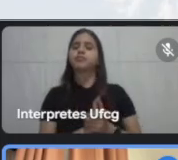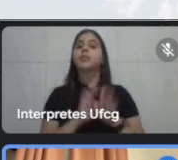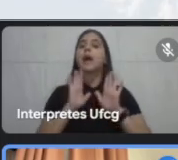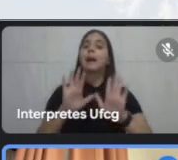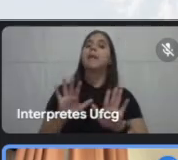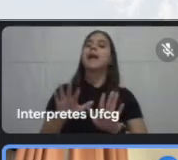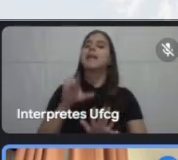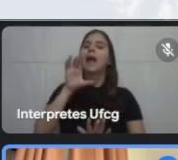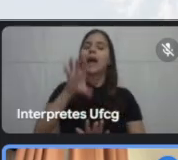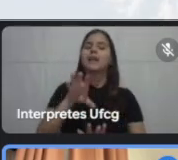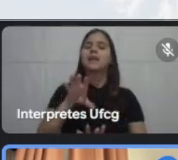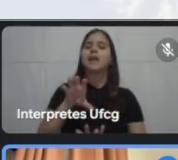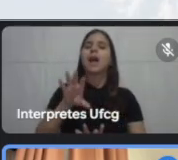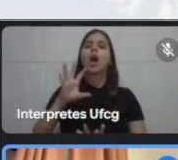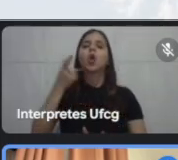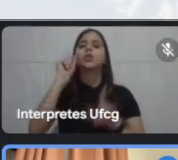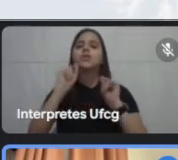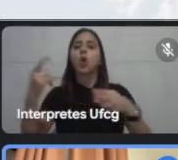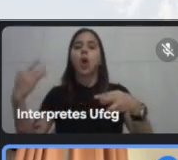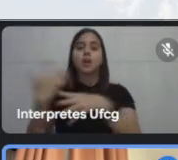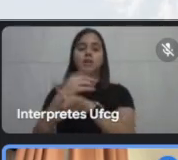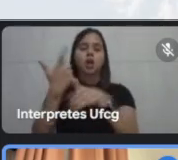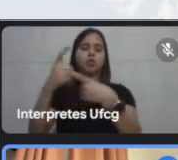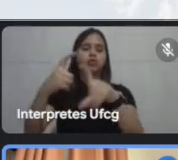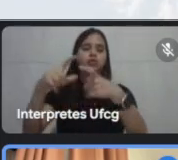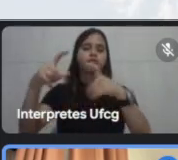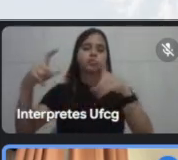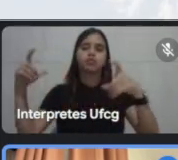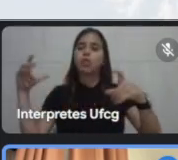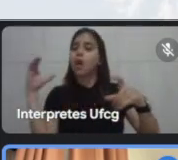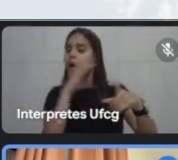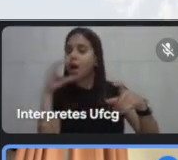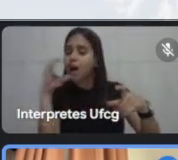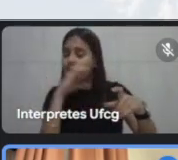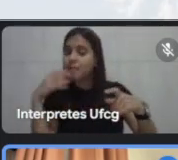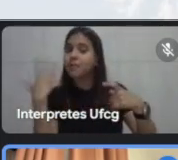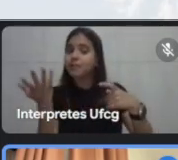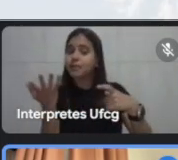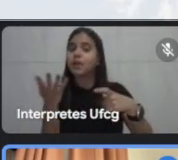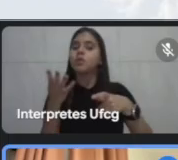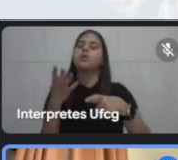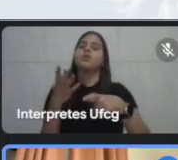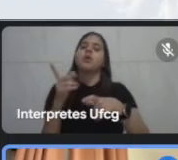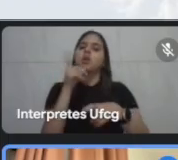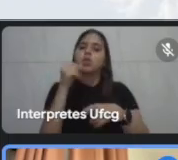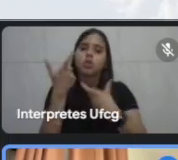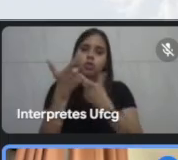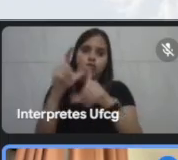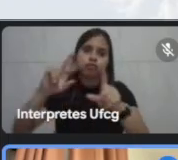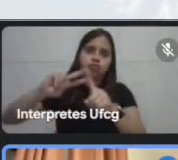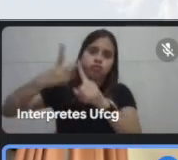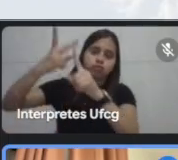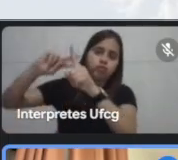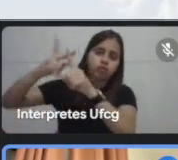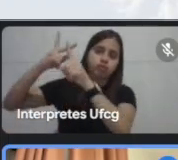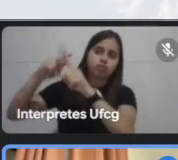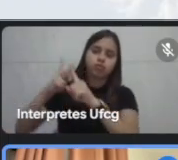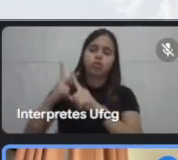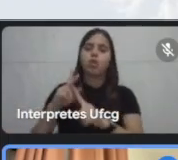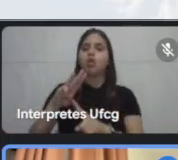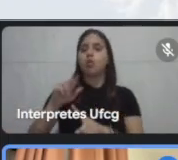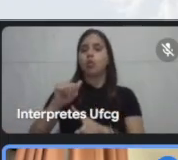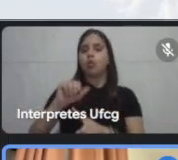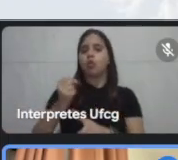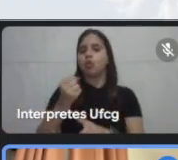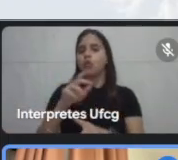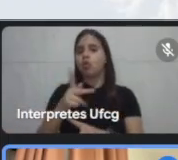acontecendo? Como a cidade está crescendo muito rápido, o escoamento está aumentando muito, O Washington basicamente não tem mais para onde crescer, ele não